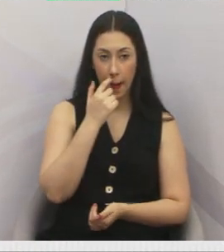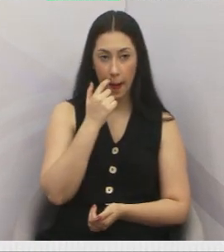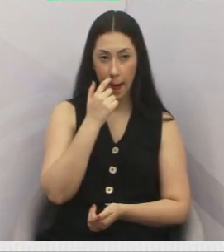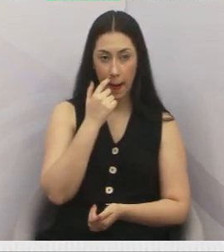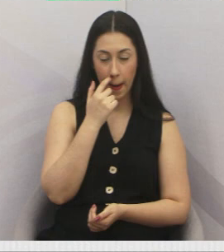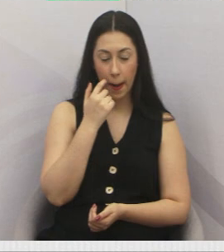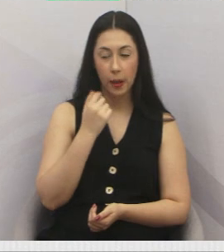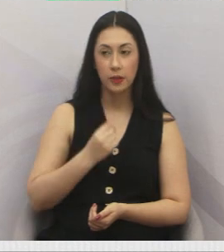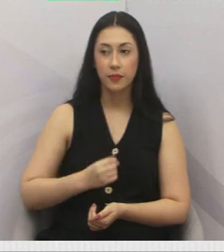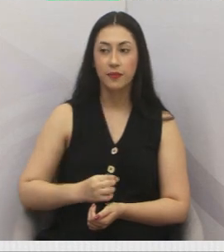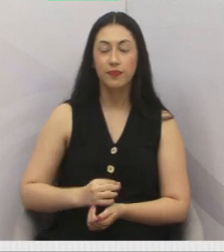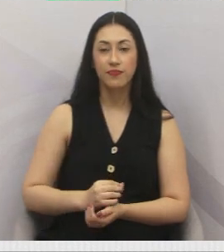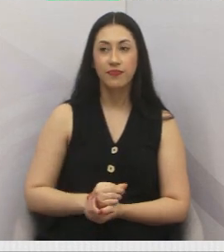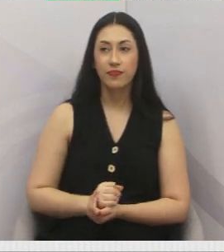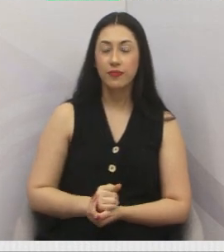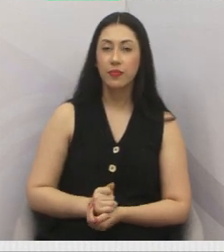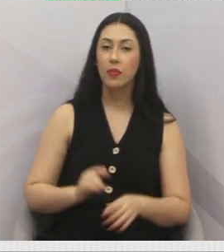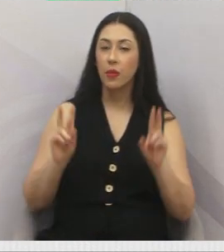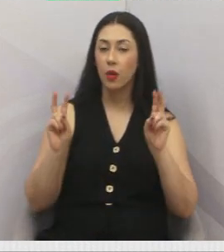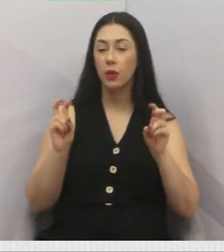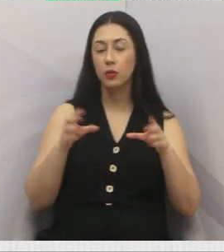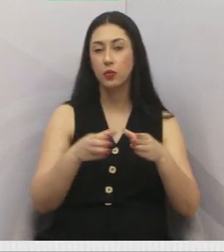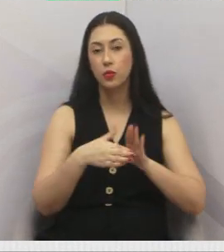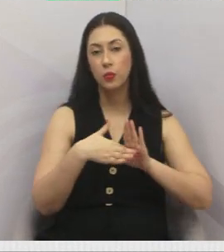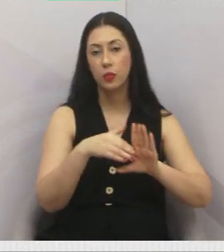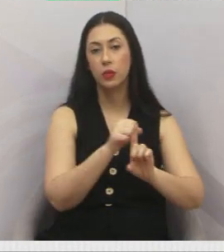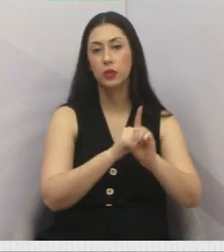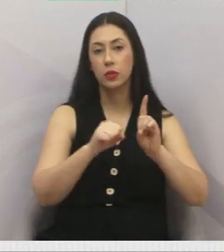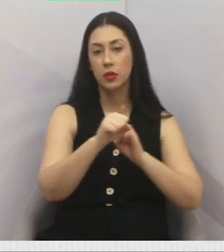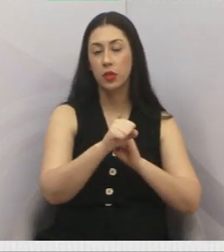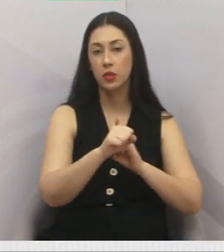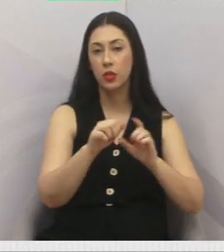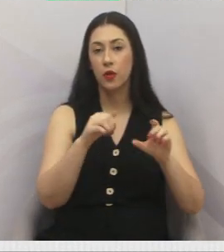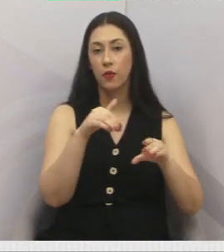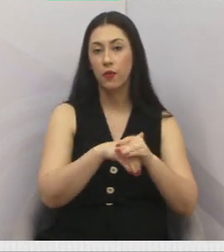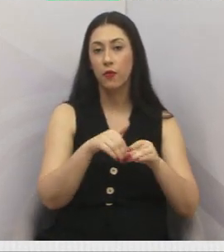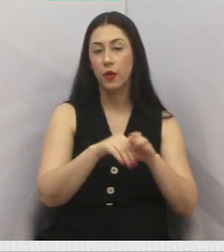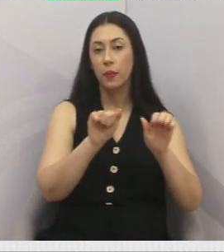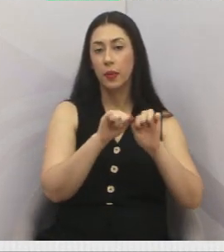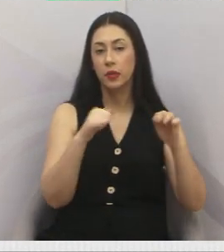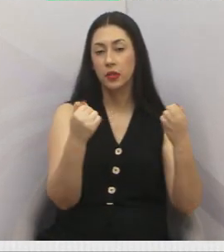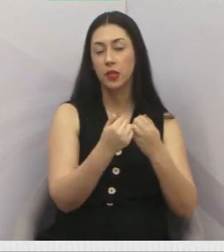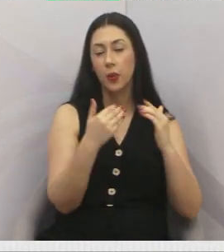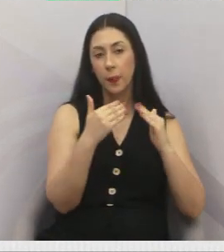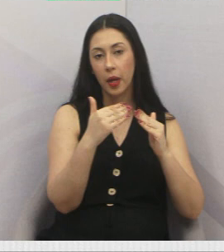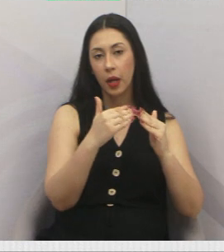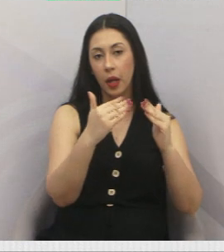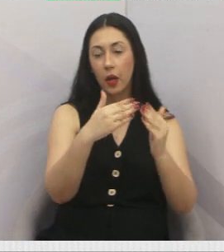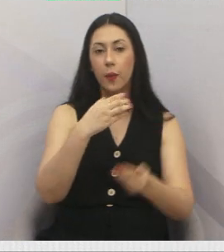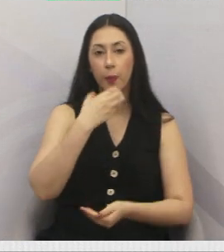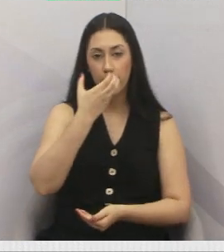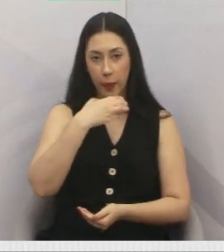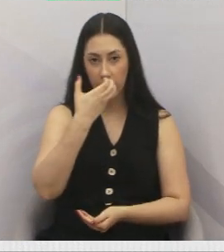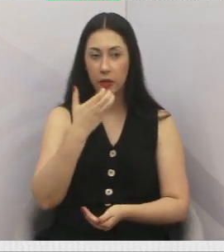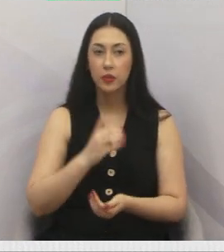Próximo voto. Segmento movimentos populares, Associação dos Moradores do Jardim Paraíso e Jardim Holanda.